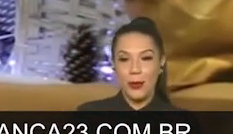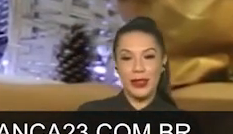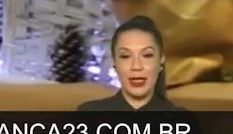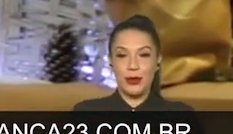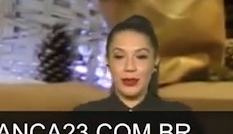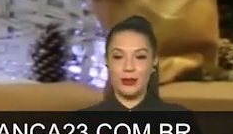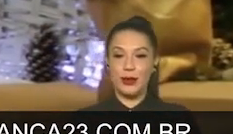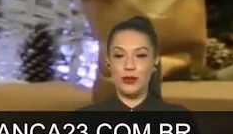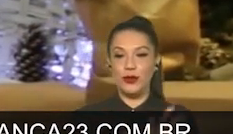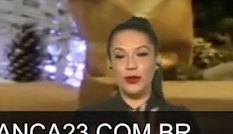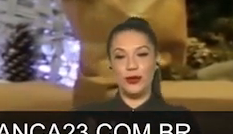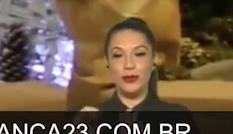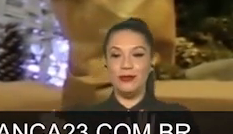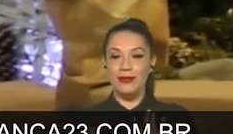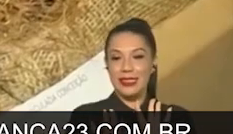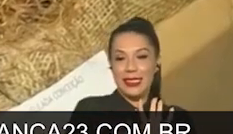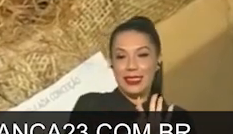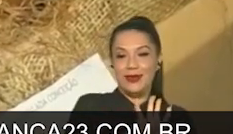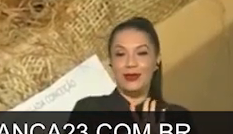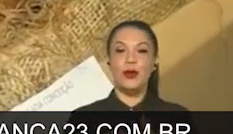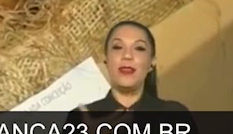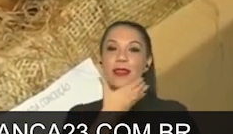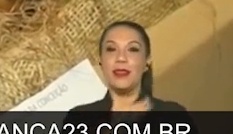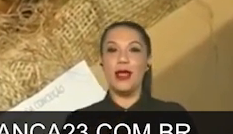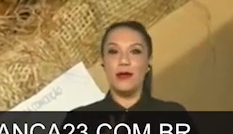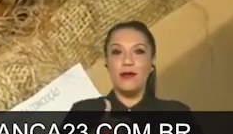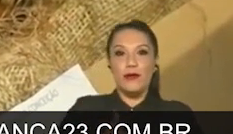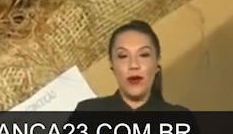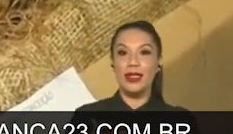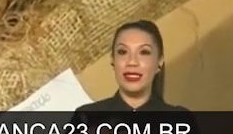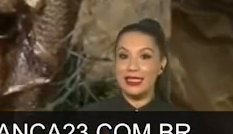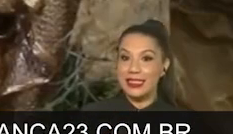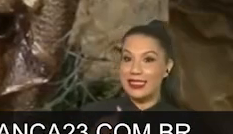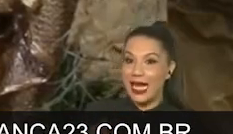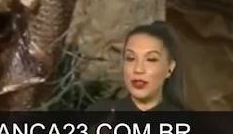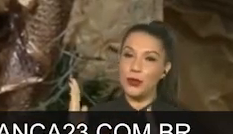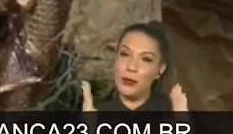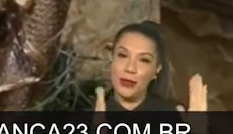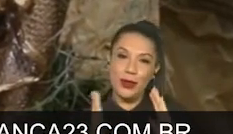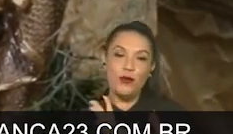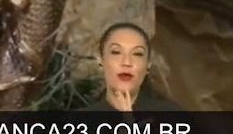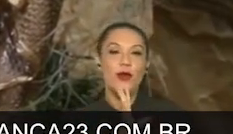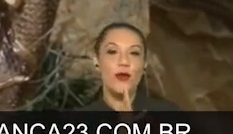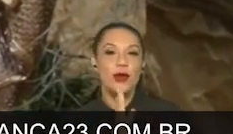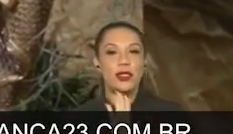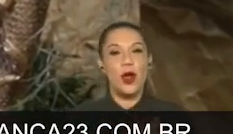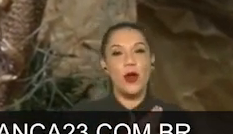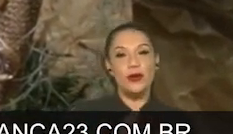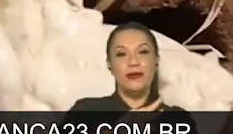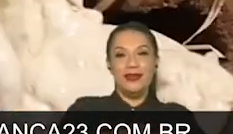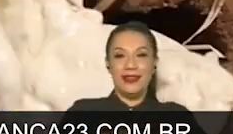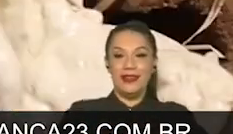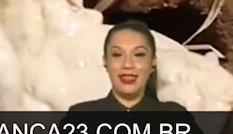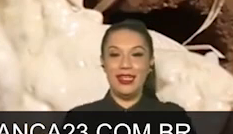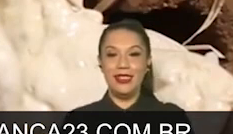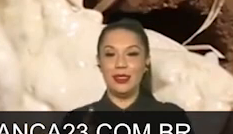tornou um dos principais símbolos do Natal. E quem passar por Ituporanga nesse período vai poder conhecer alguns bem diferentes.